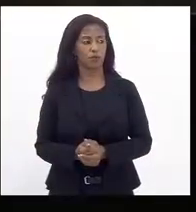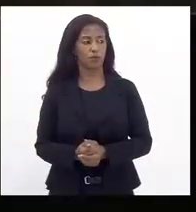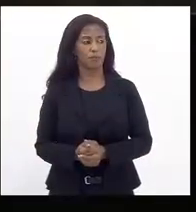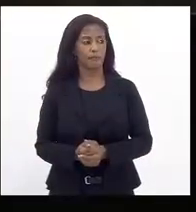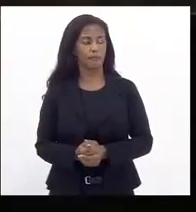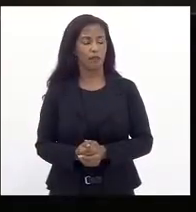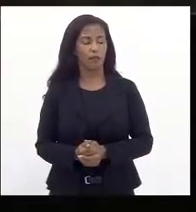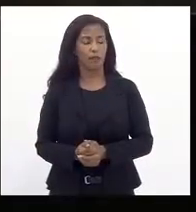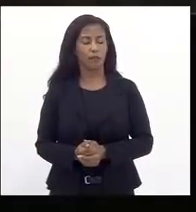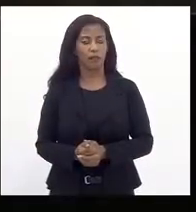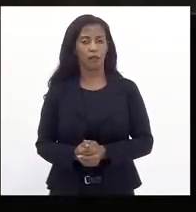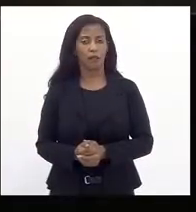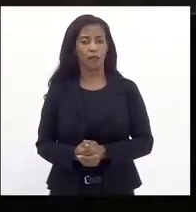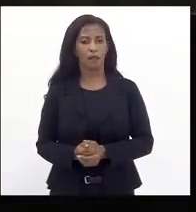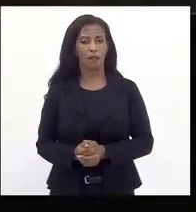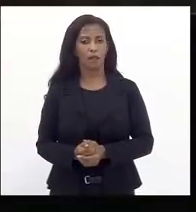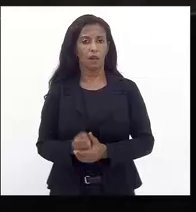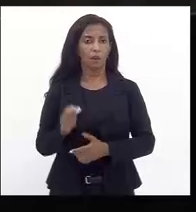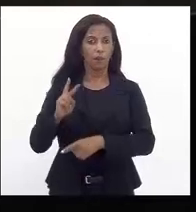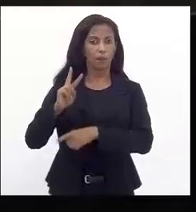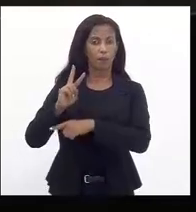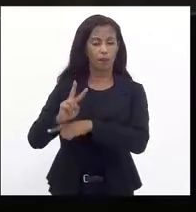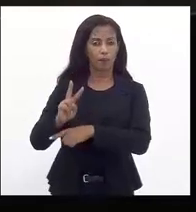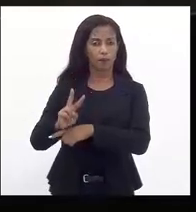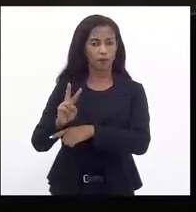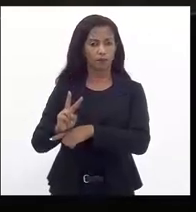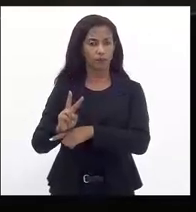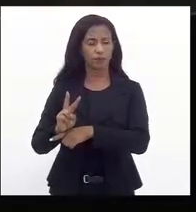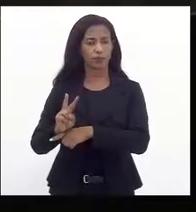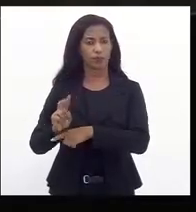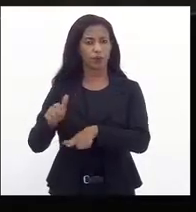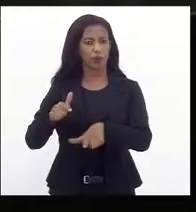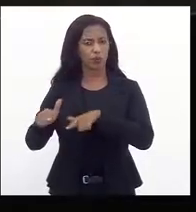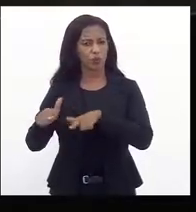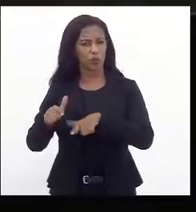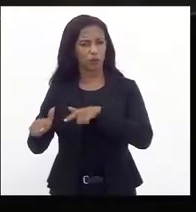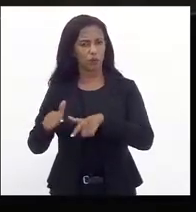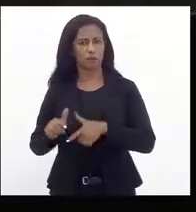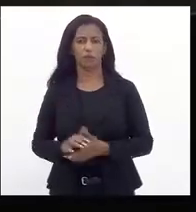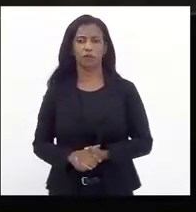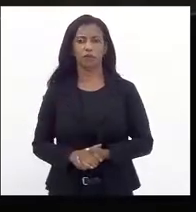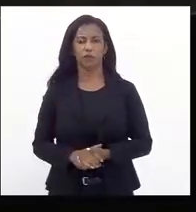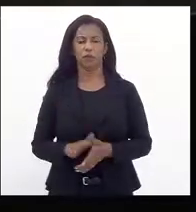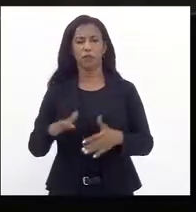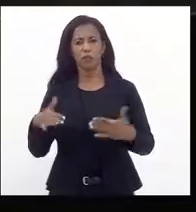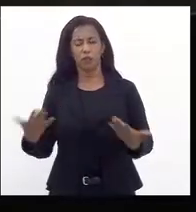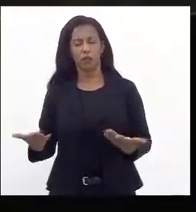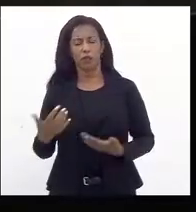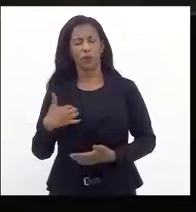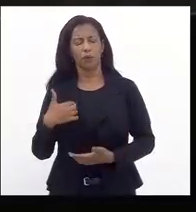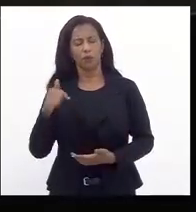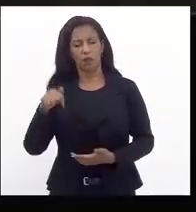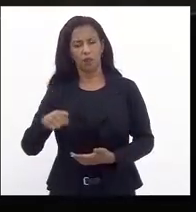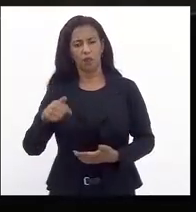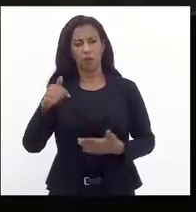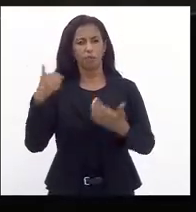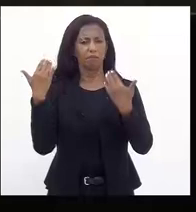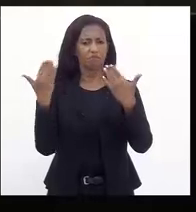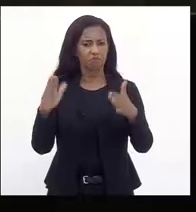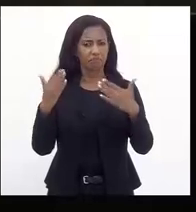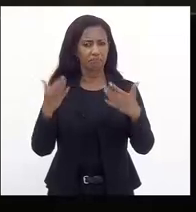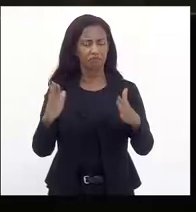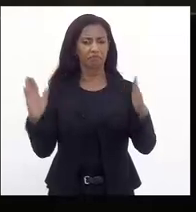questão de defender os servidores e os trabalhadores estão queria Louvar a casa